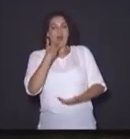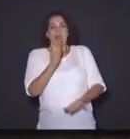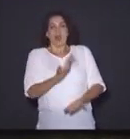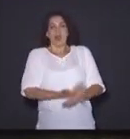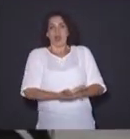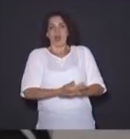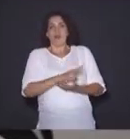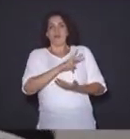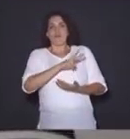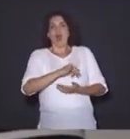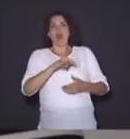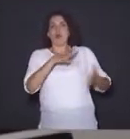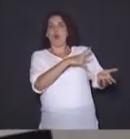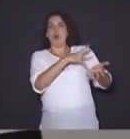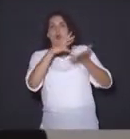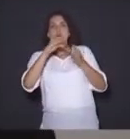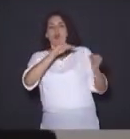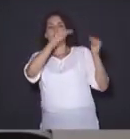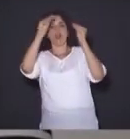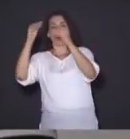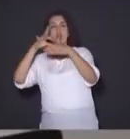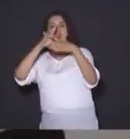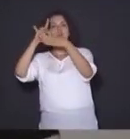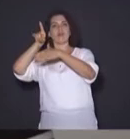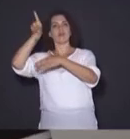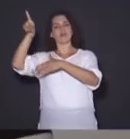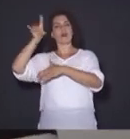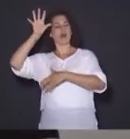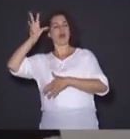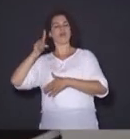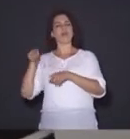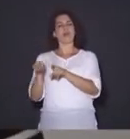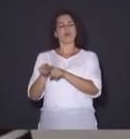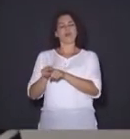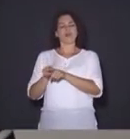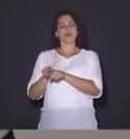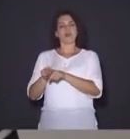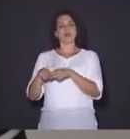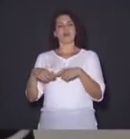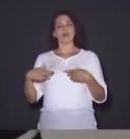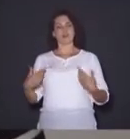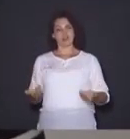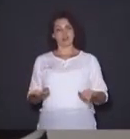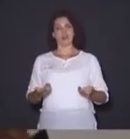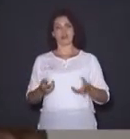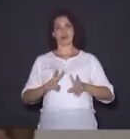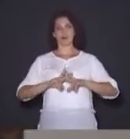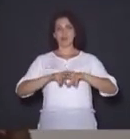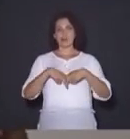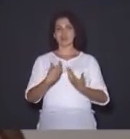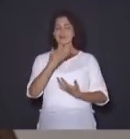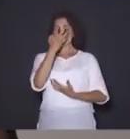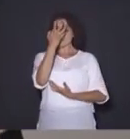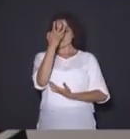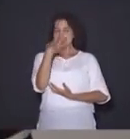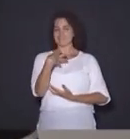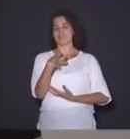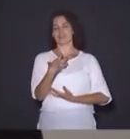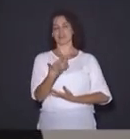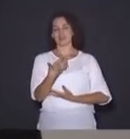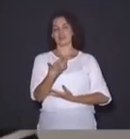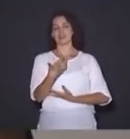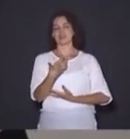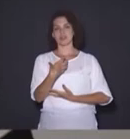africano então essa insidioso idade que faz com que o trato da questão racial e da seriedade dela não